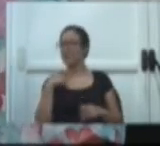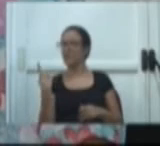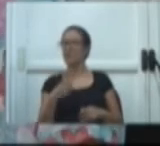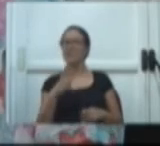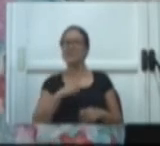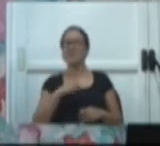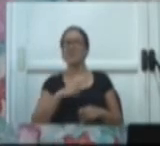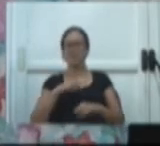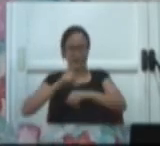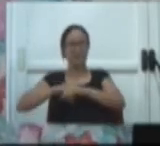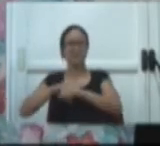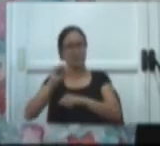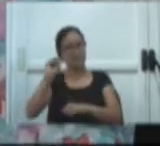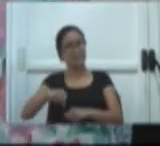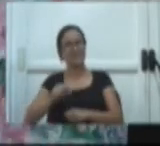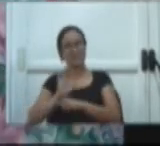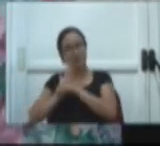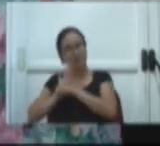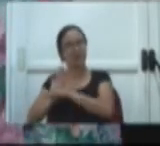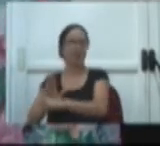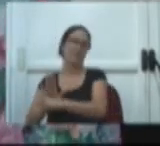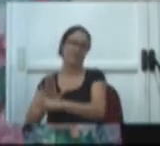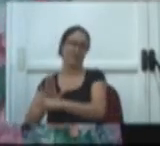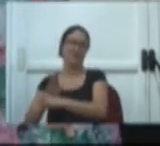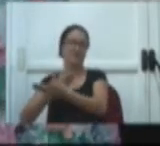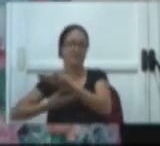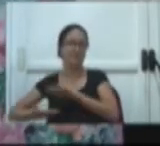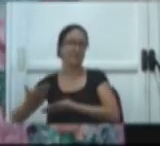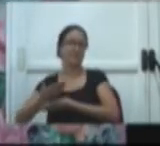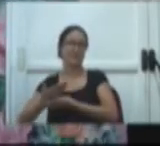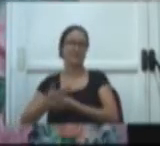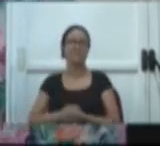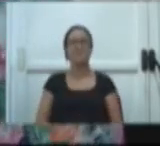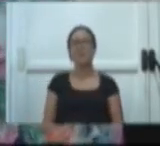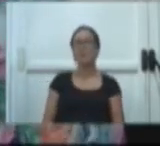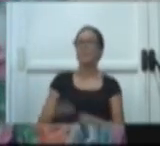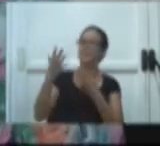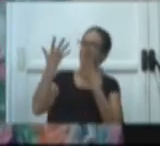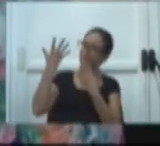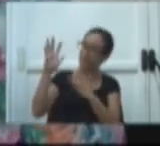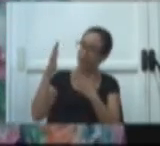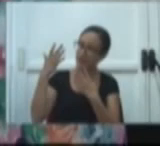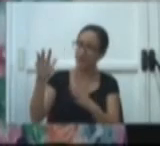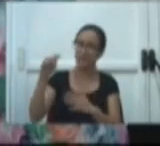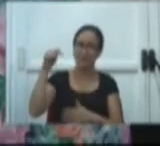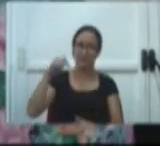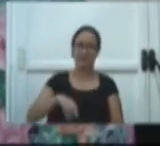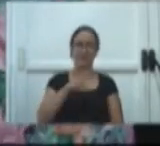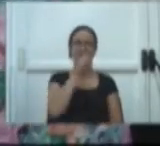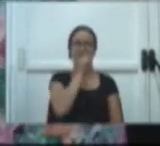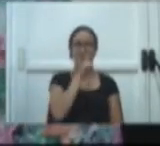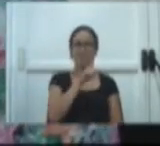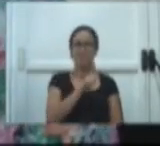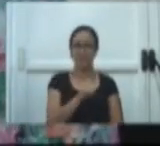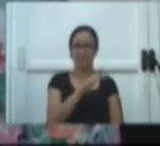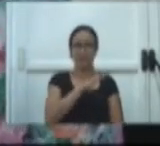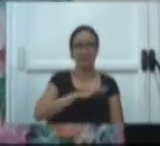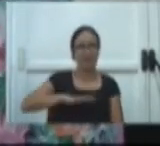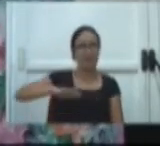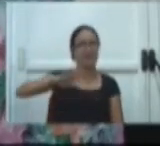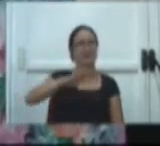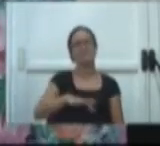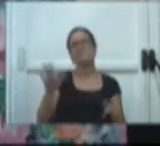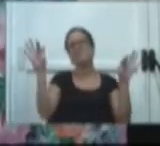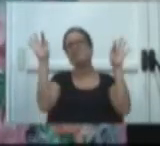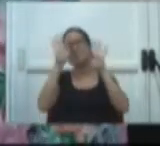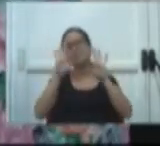para fazer o bem. Então, eu dou os parabéns. Limeira fica feliz de ter um limeirense da